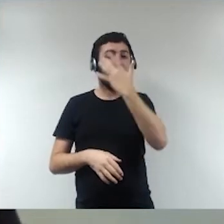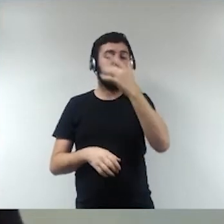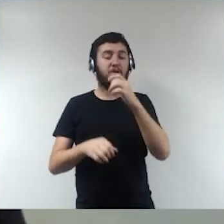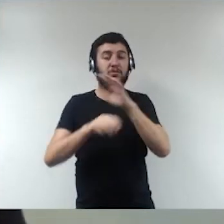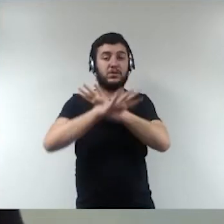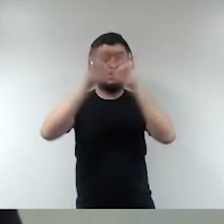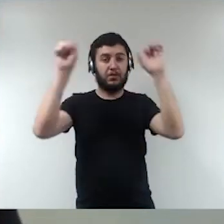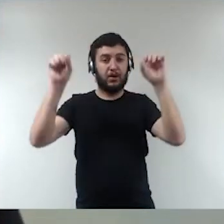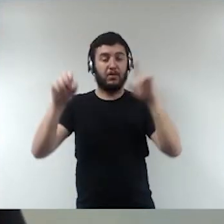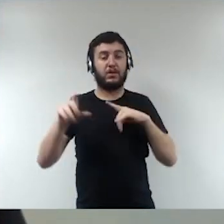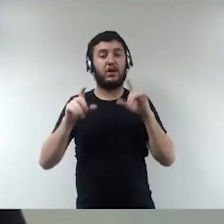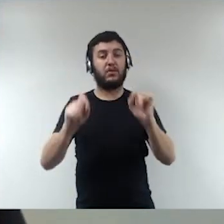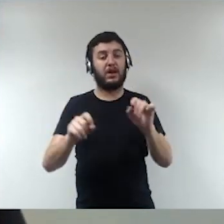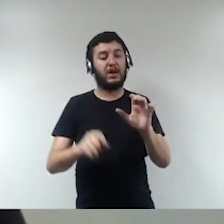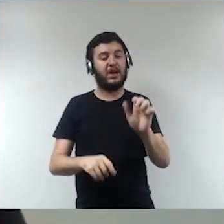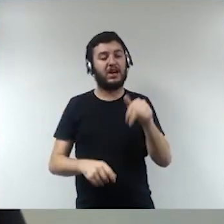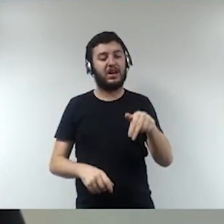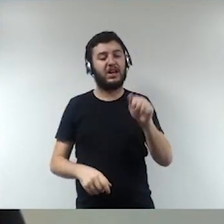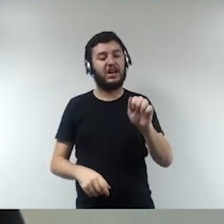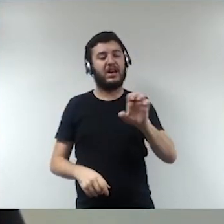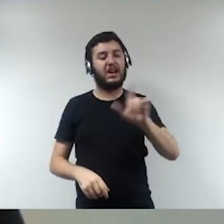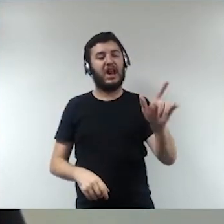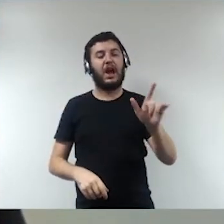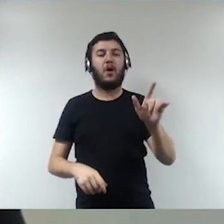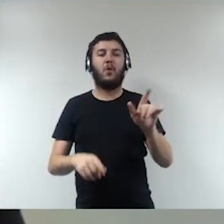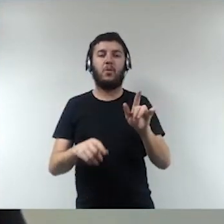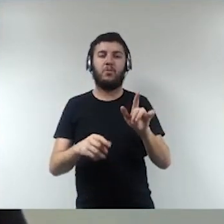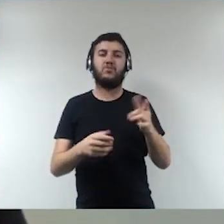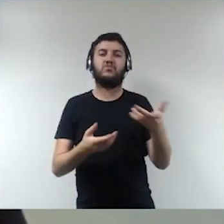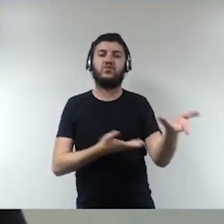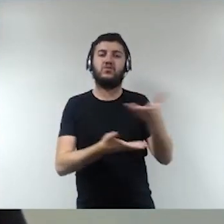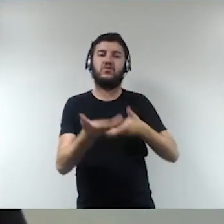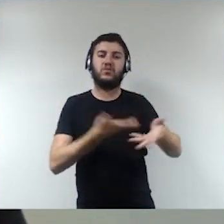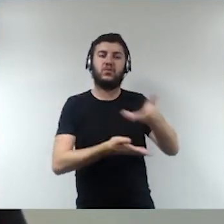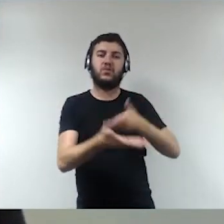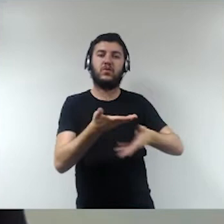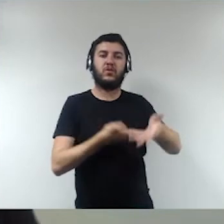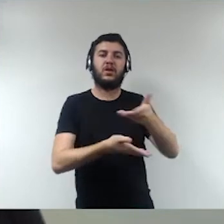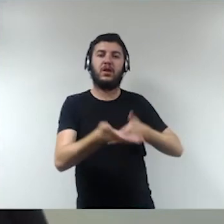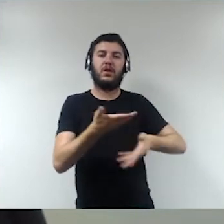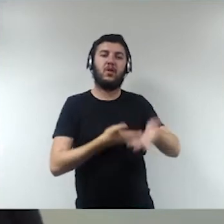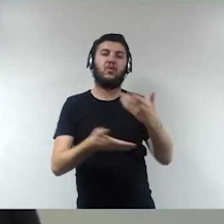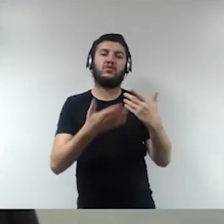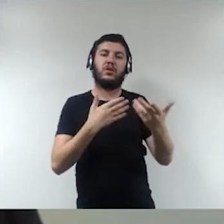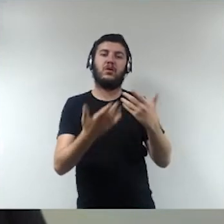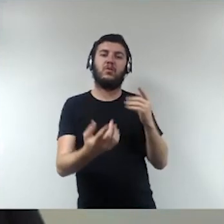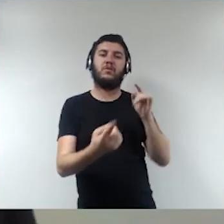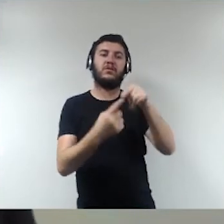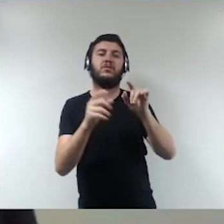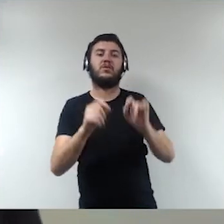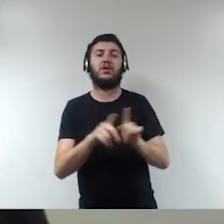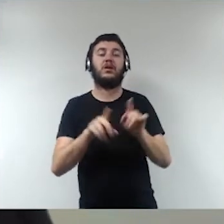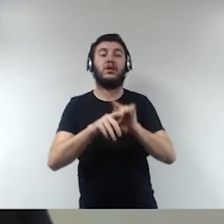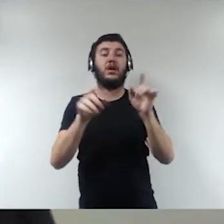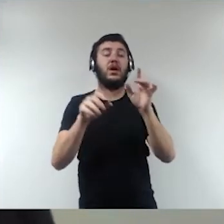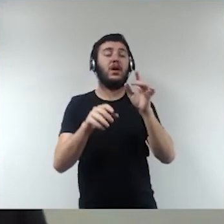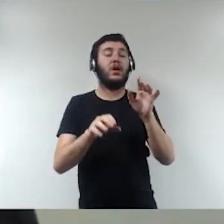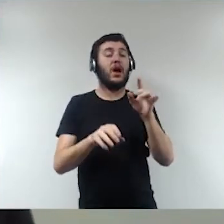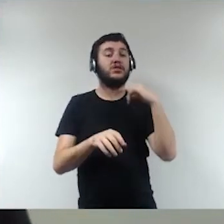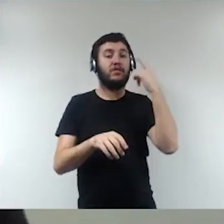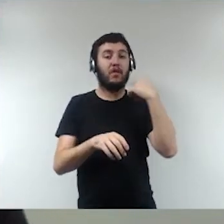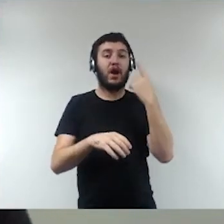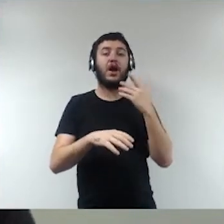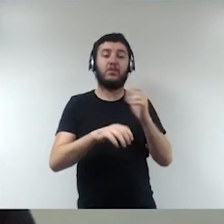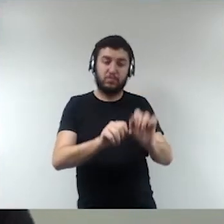de interlocução para que os advogados possam acessá-los. Nós temos, eu creio que todos os tribunais brasileiros têm a divulgação em